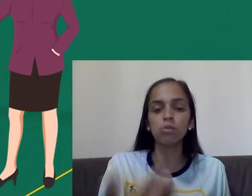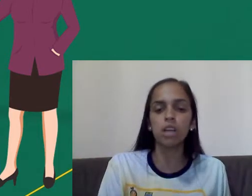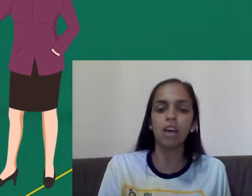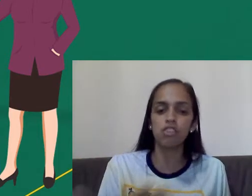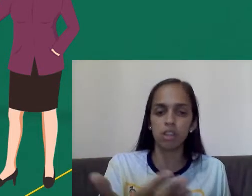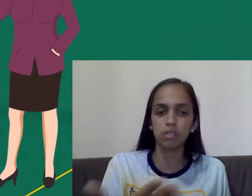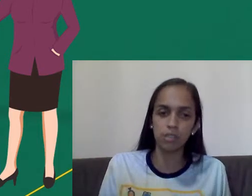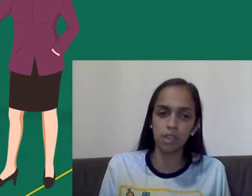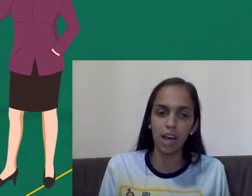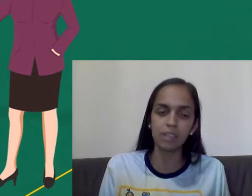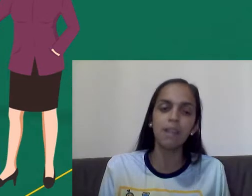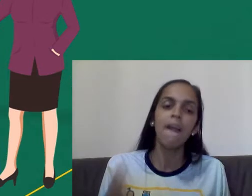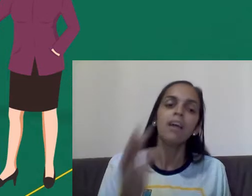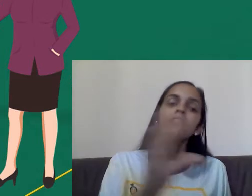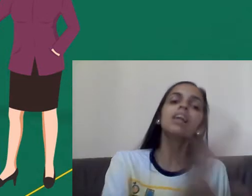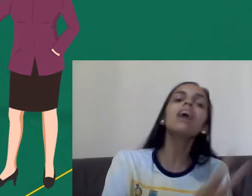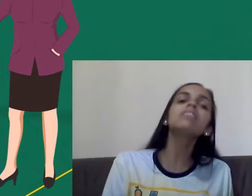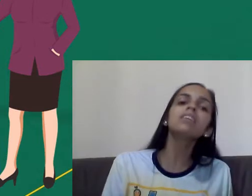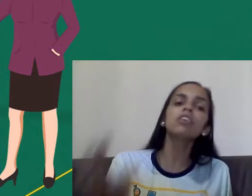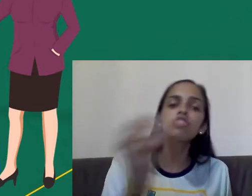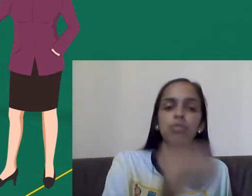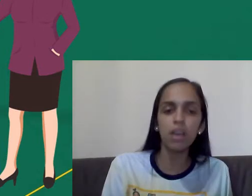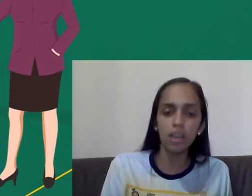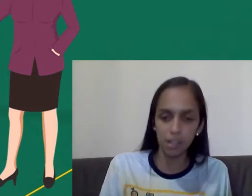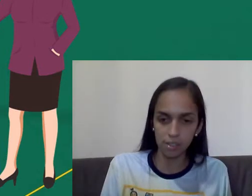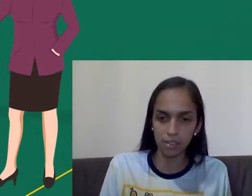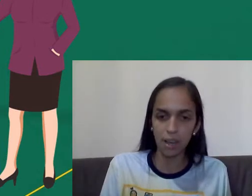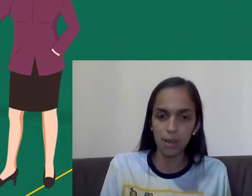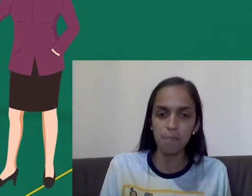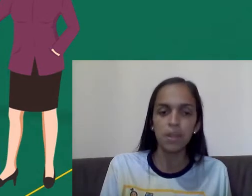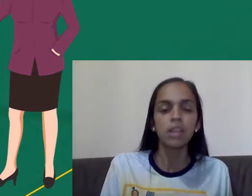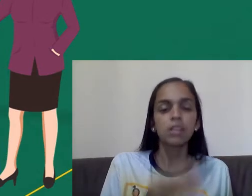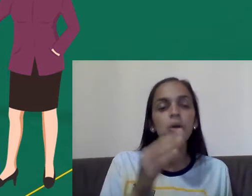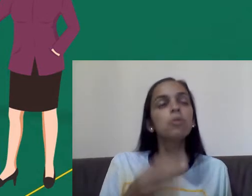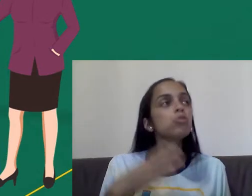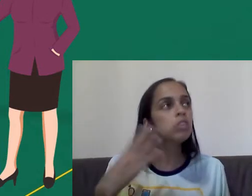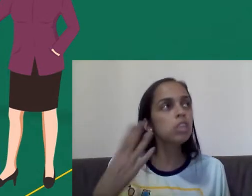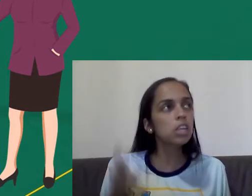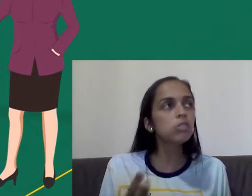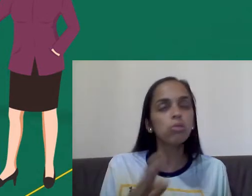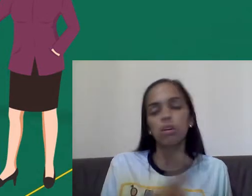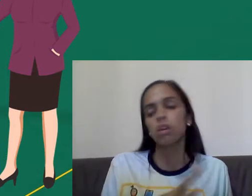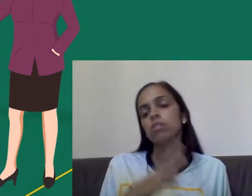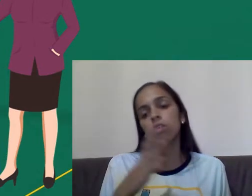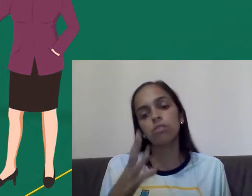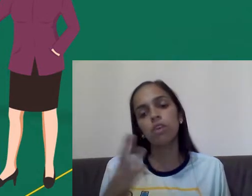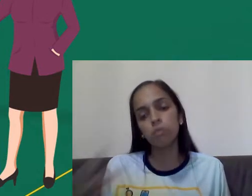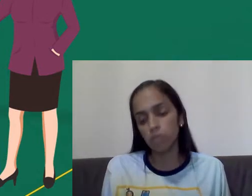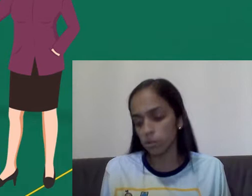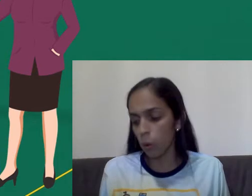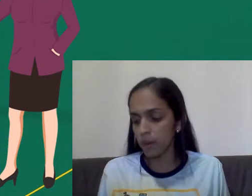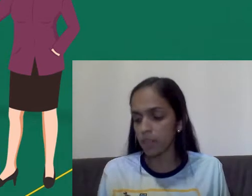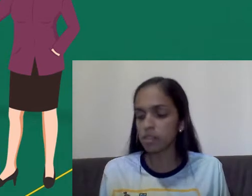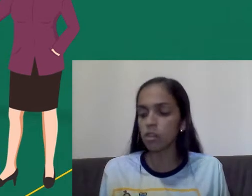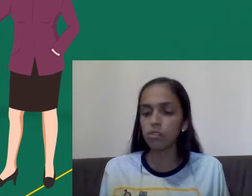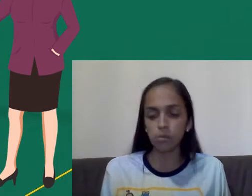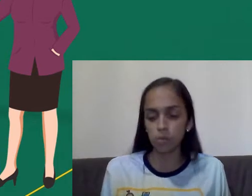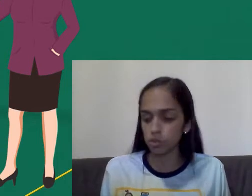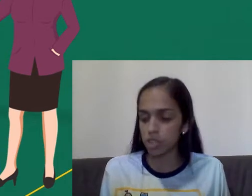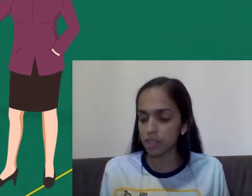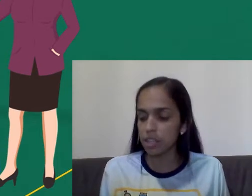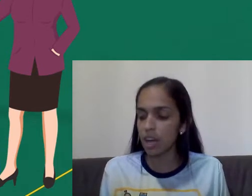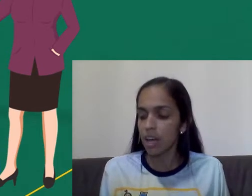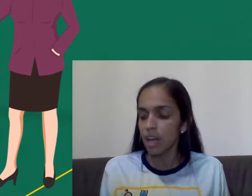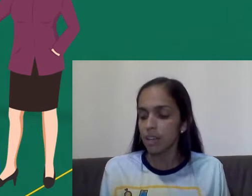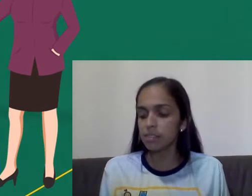esse contraste na sociedade, traz essas diferenças aí. Então é muito nítido nós vemos atualmente, nós vemos no